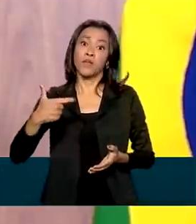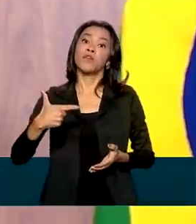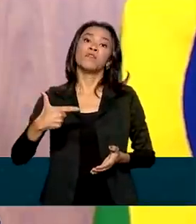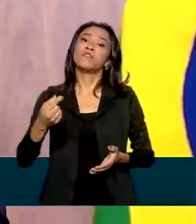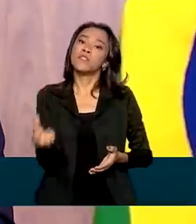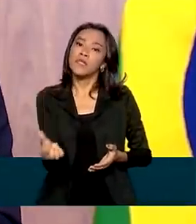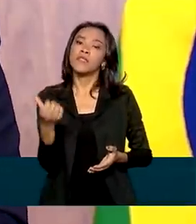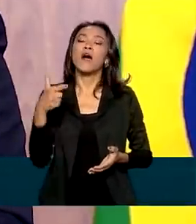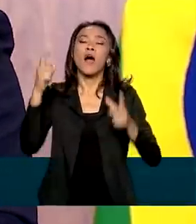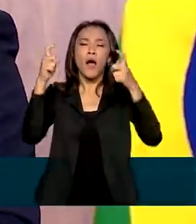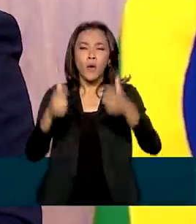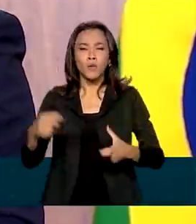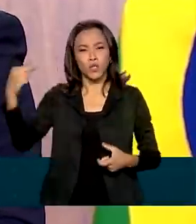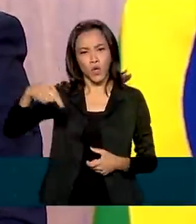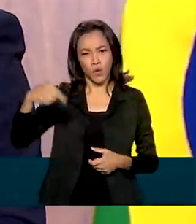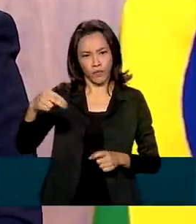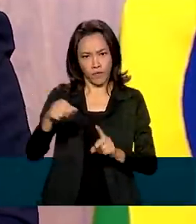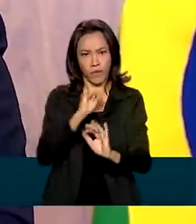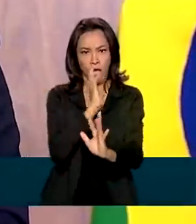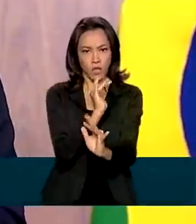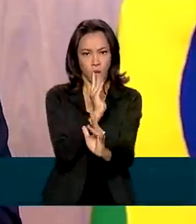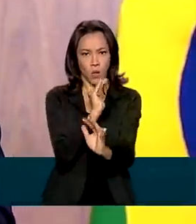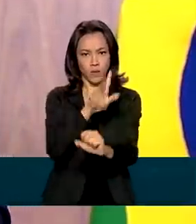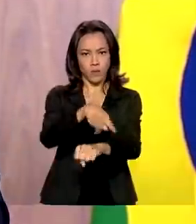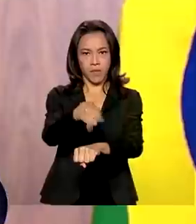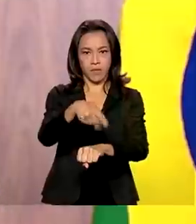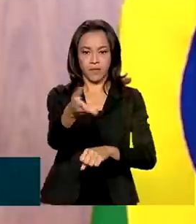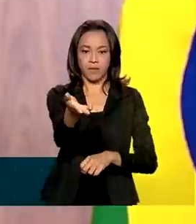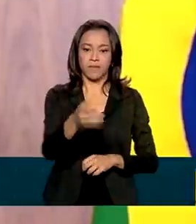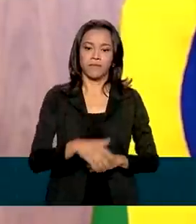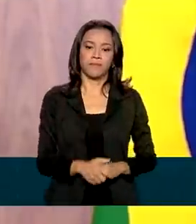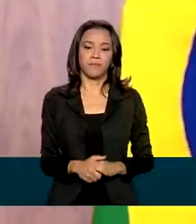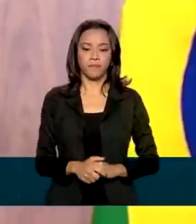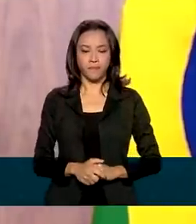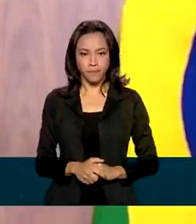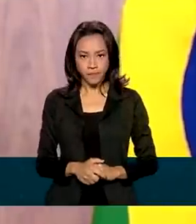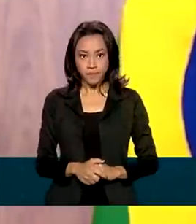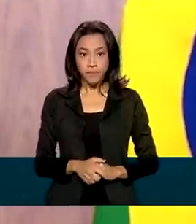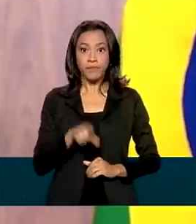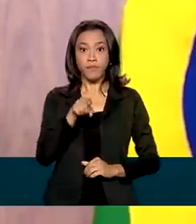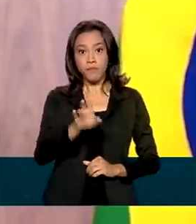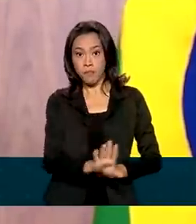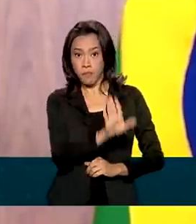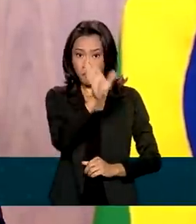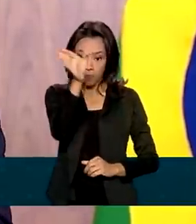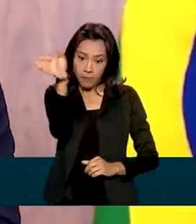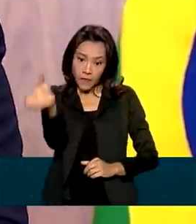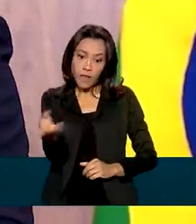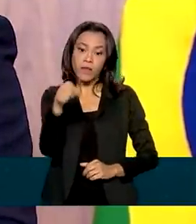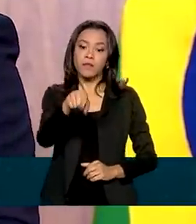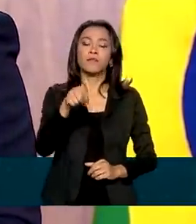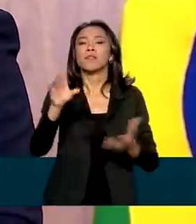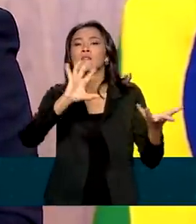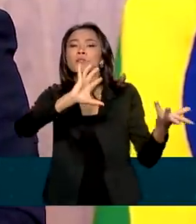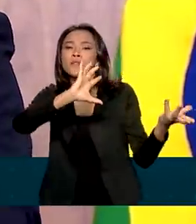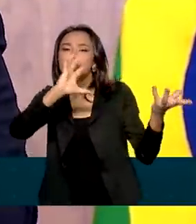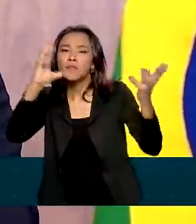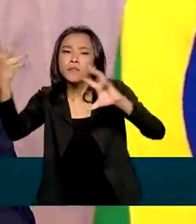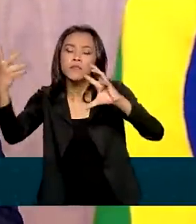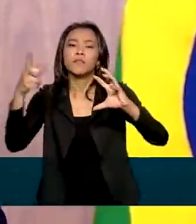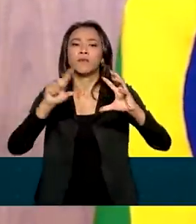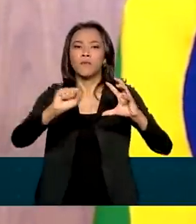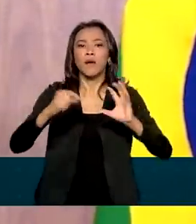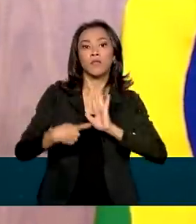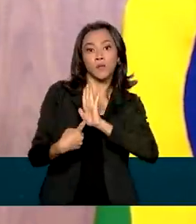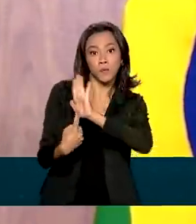ocorre em novembro na Escócia e quem será não chorar mesmo pela é que trará raro por letra adiciona energética